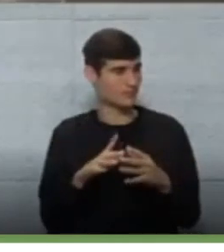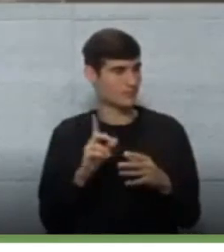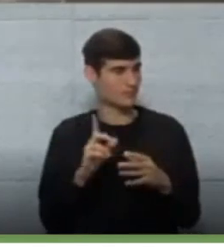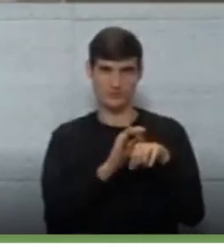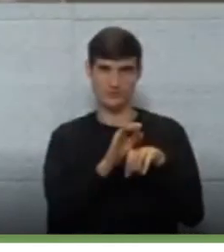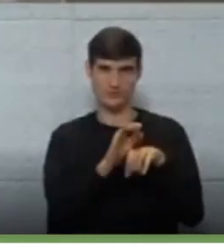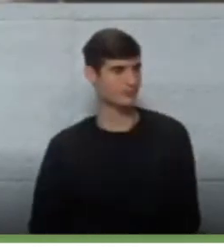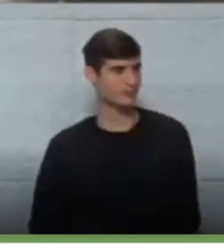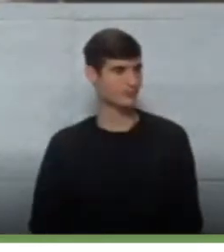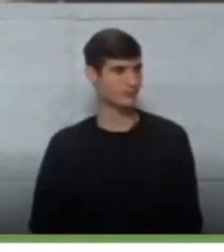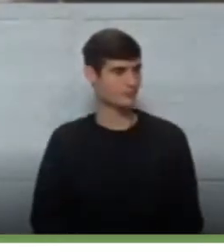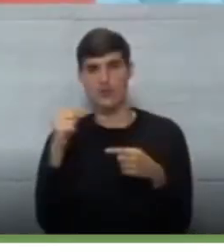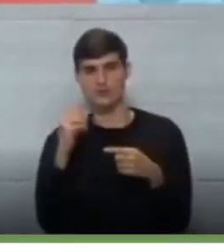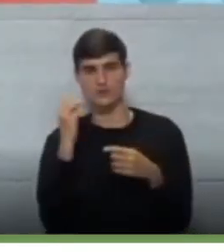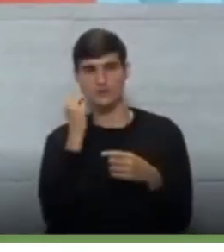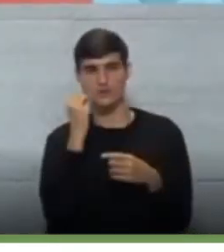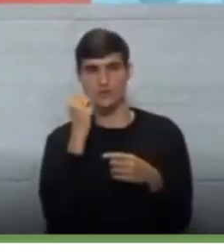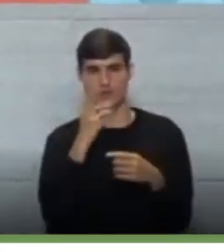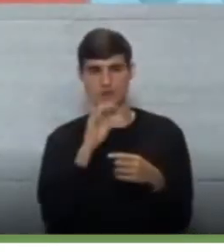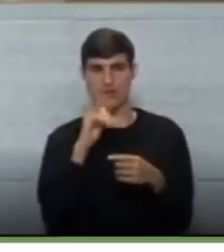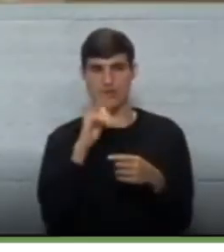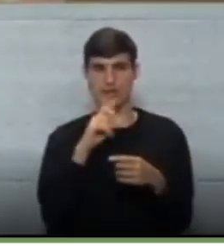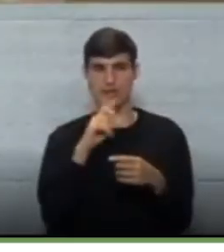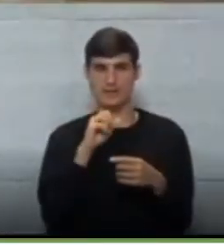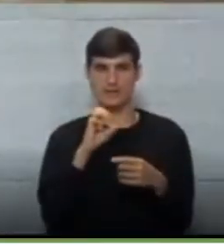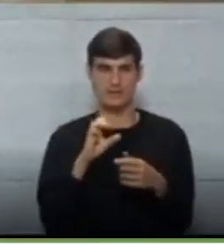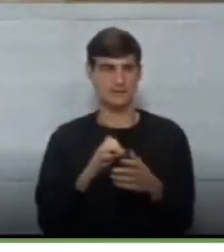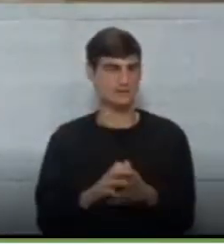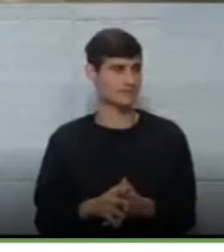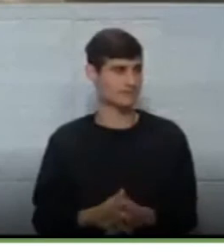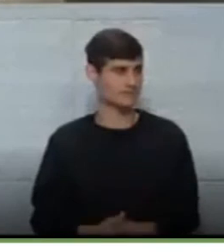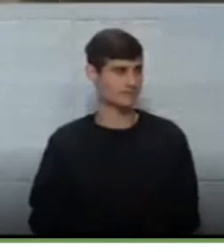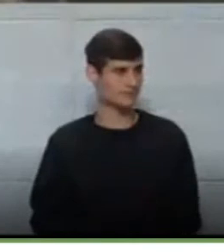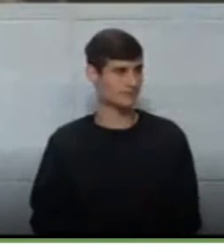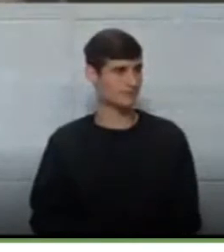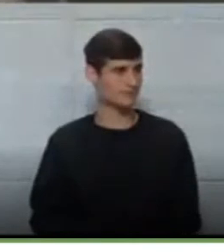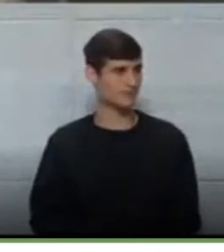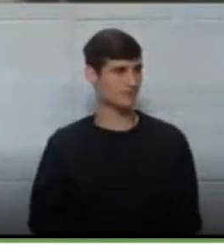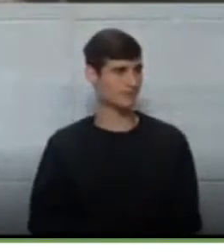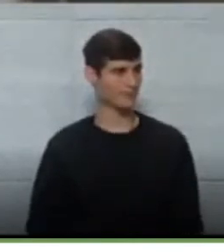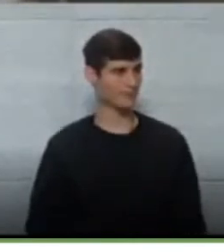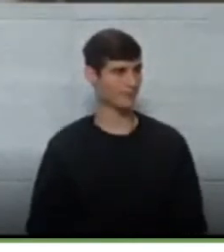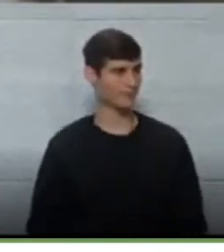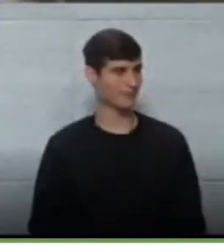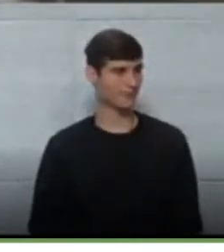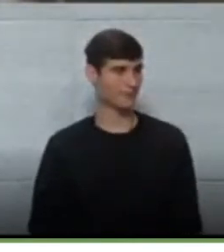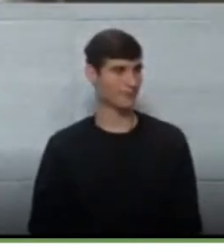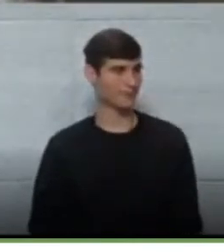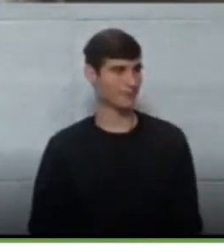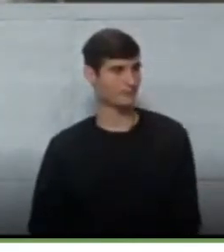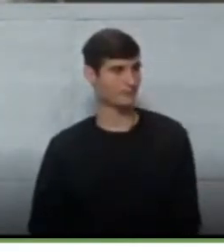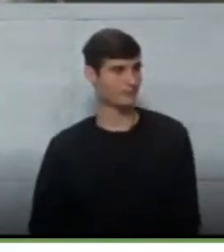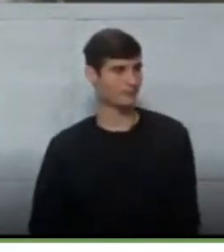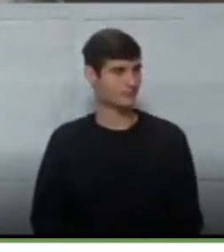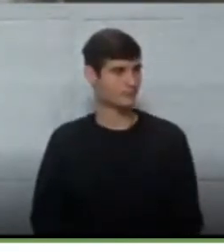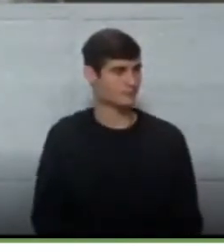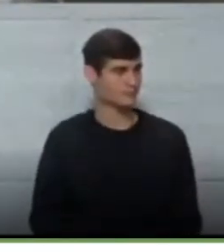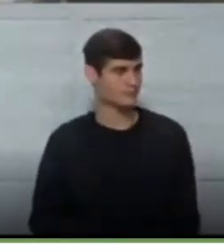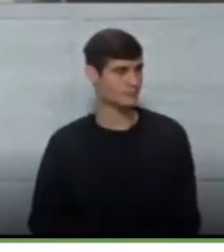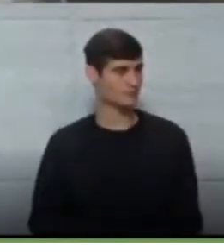que é liberada. Aqui, ó. Que a gente pôs de catalase. Então vamos para o vídeo para a gente ver. Então, a catalase.